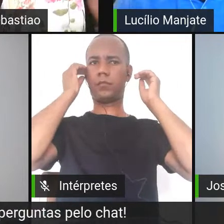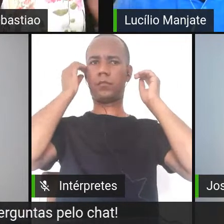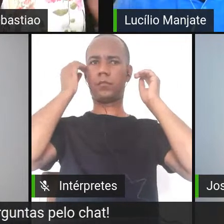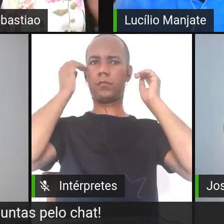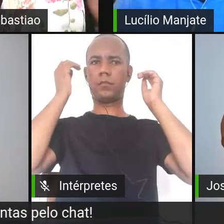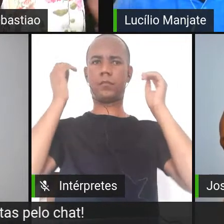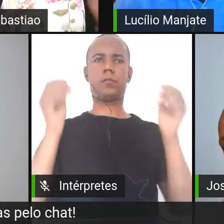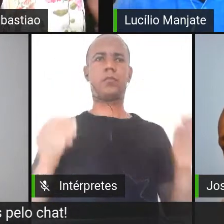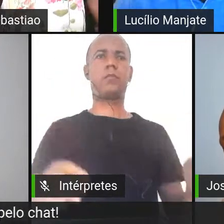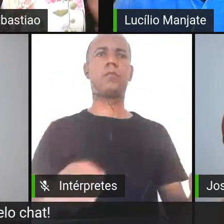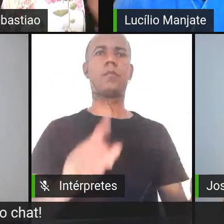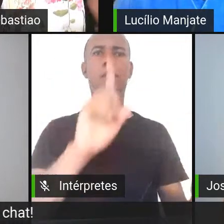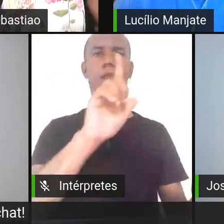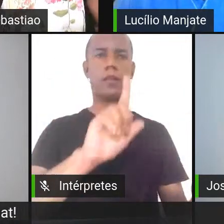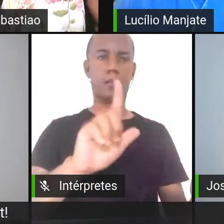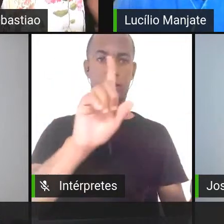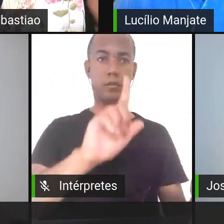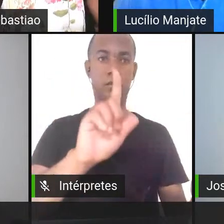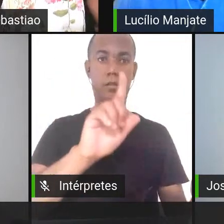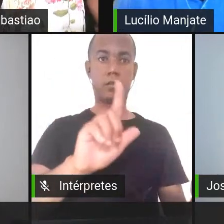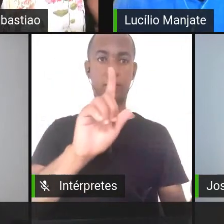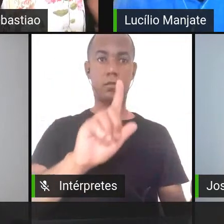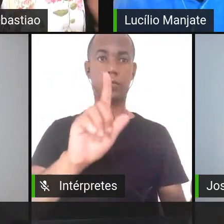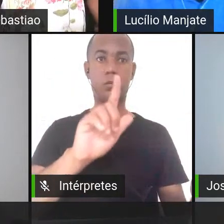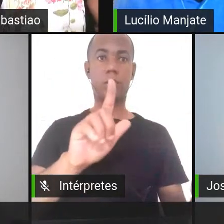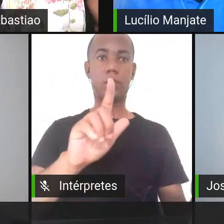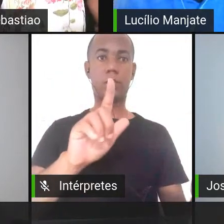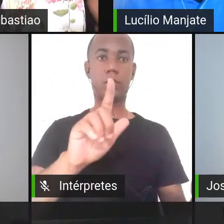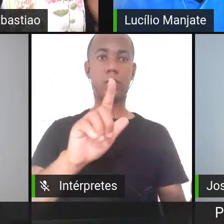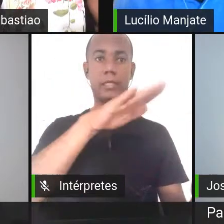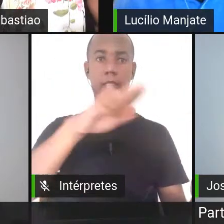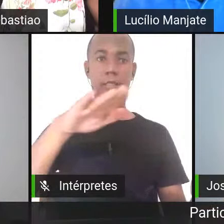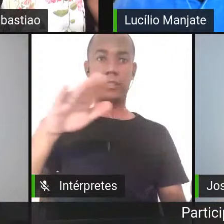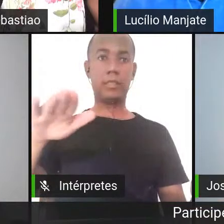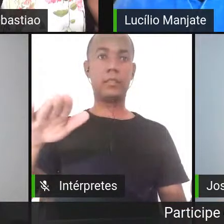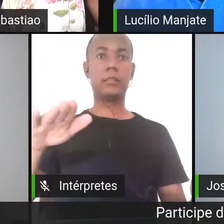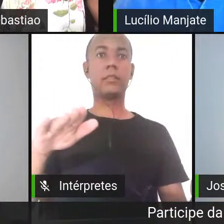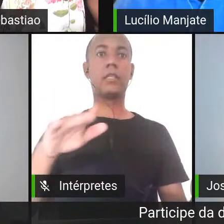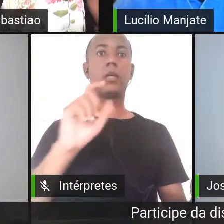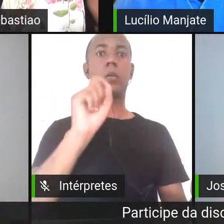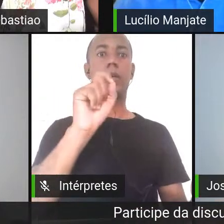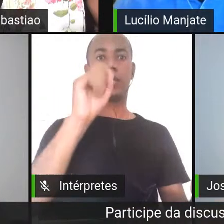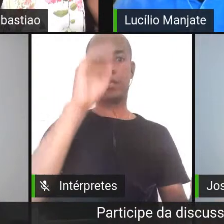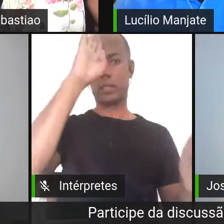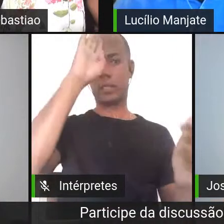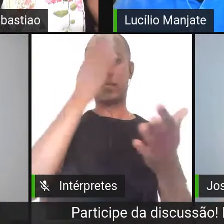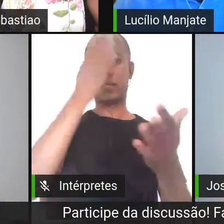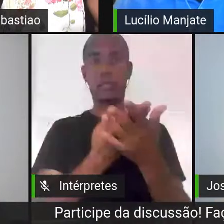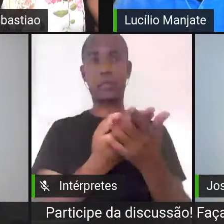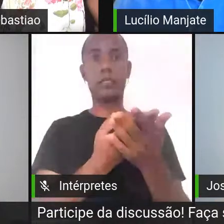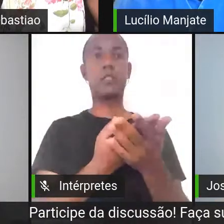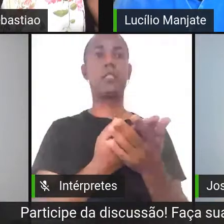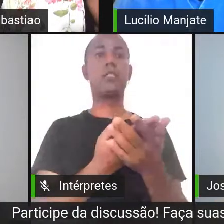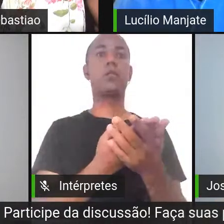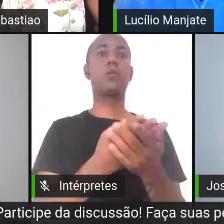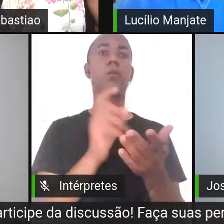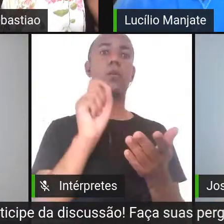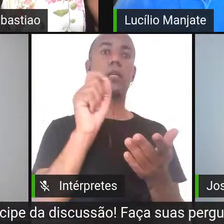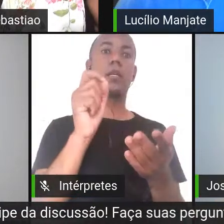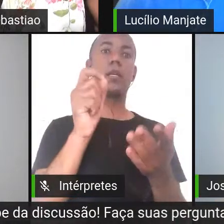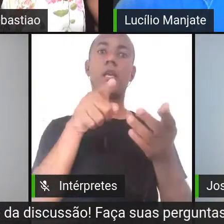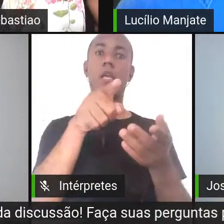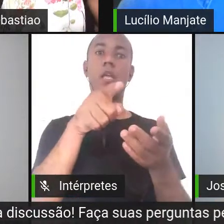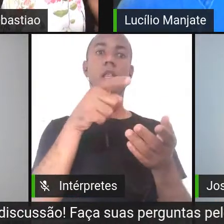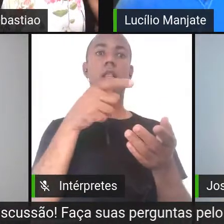sobre a literatura infantil. Creio que o Carlos terminou